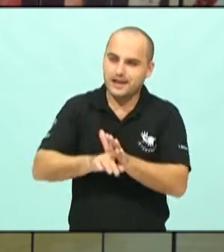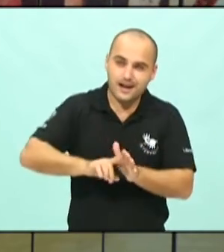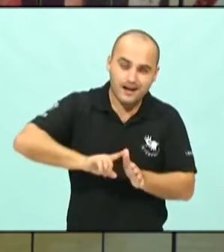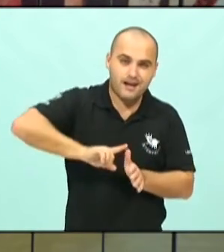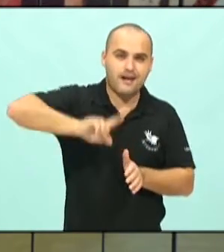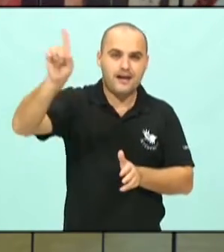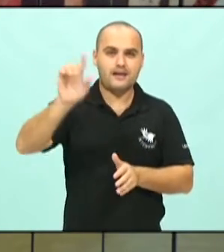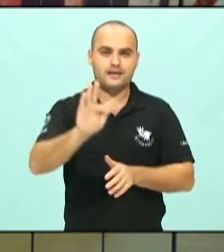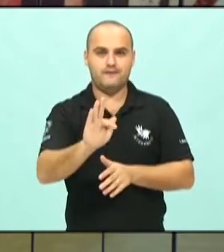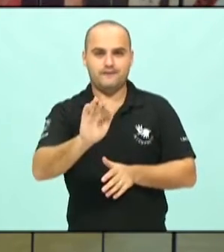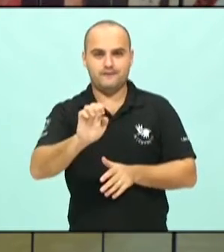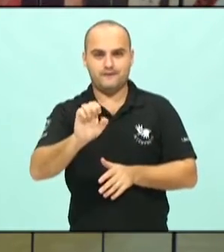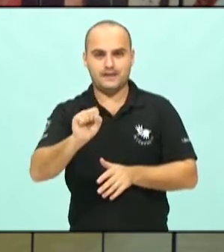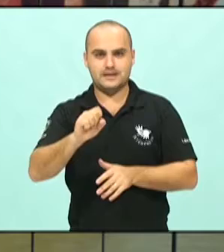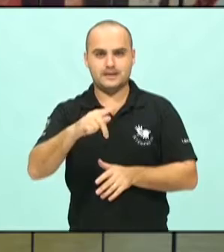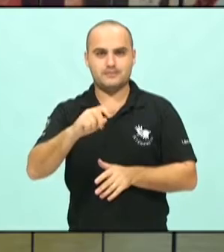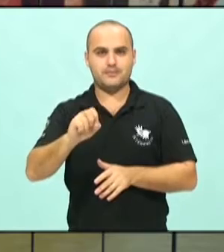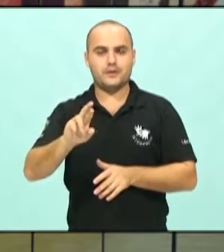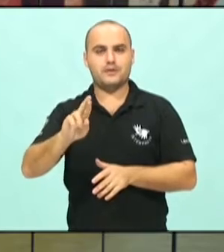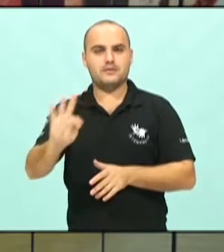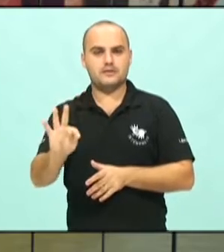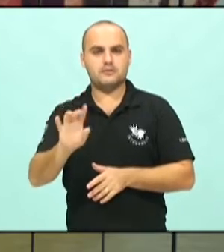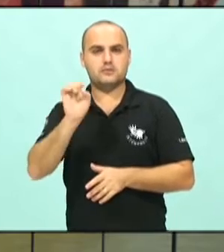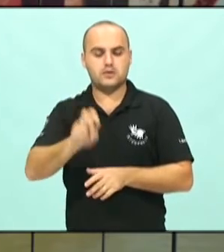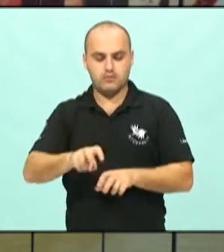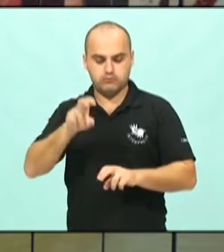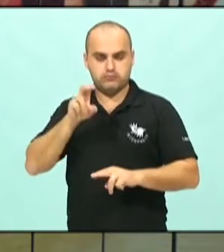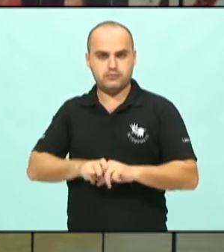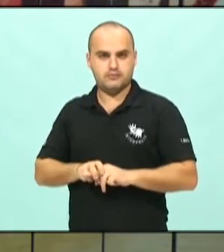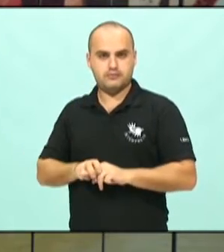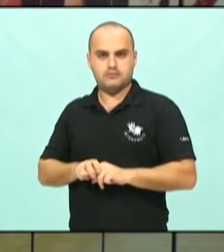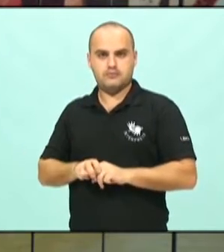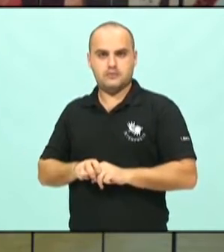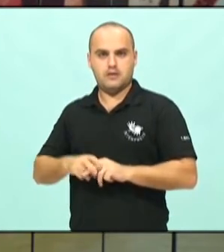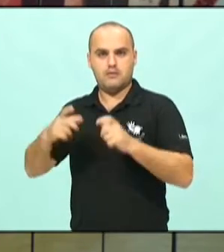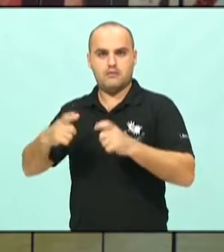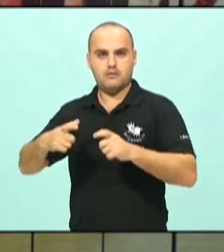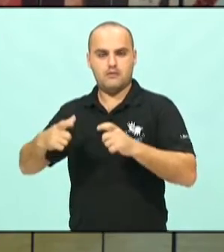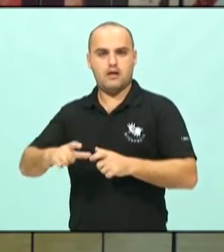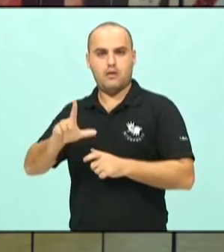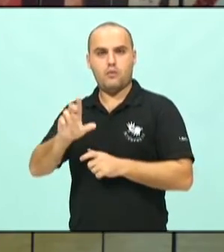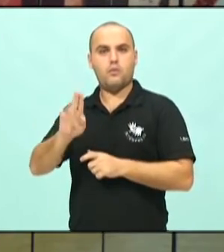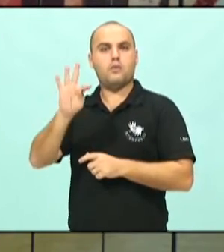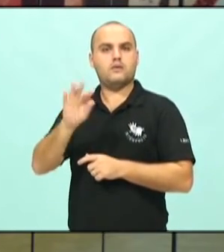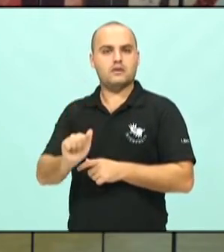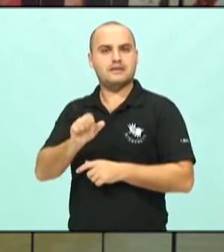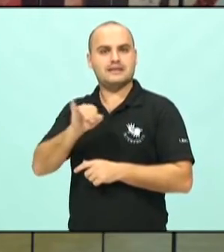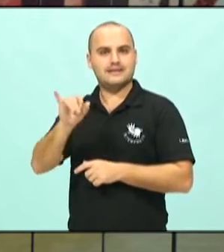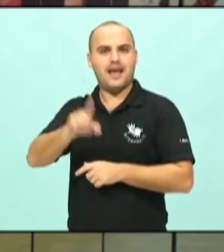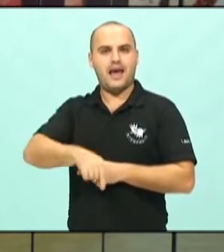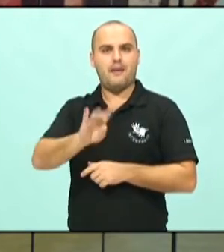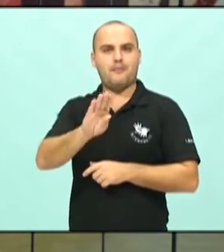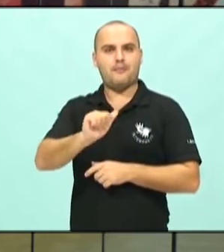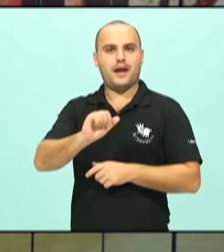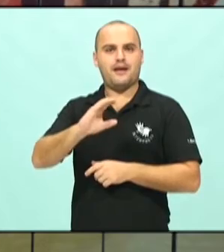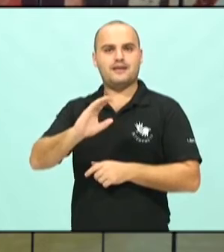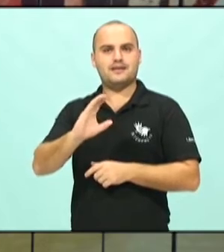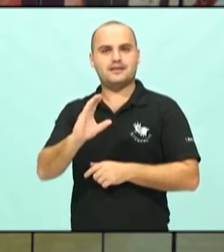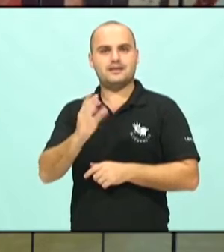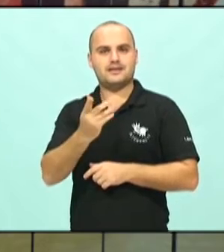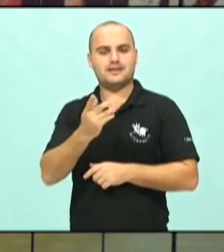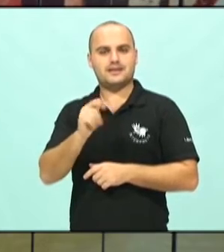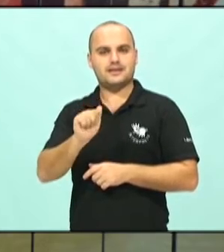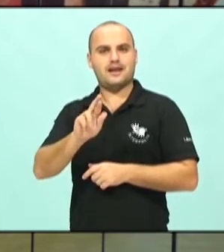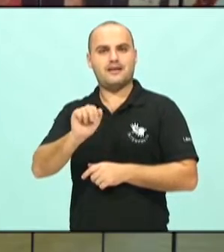Jogos da FESPORT, você só fica no banco, você só fica na área de luta se você tiver o bacharel. Como é que eu vou justificar para a